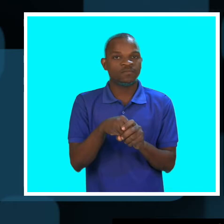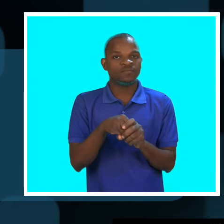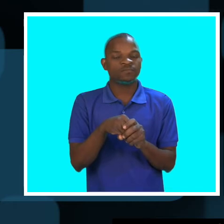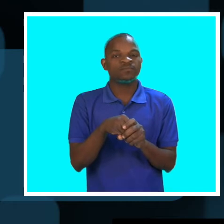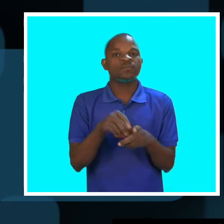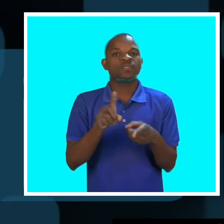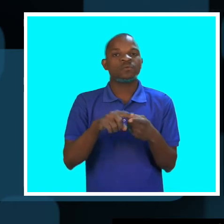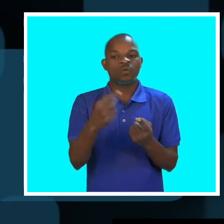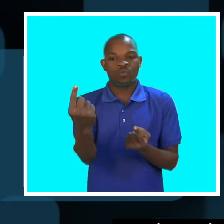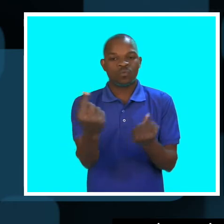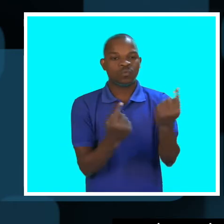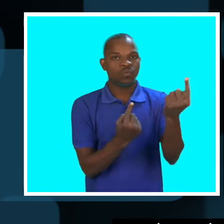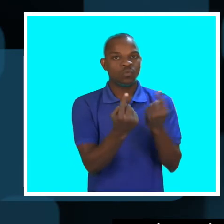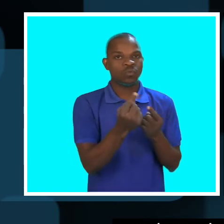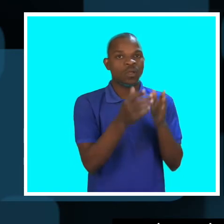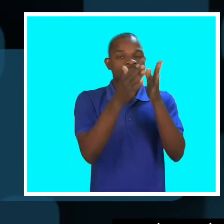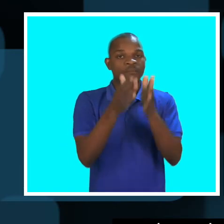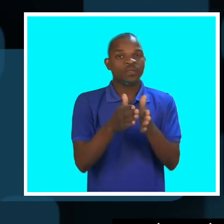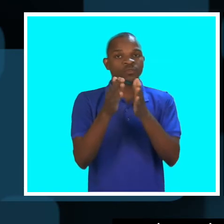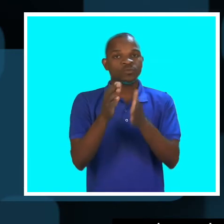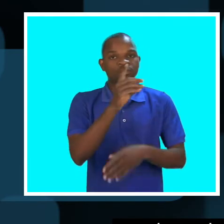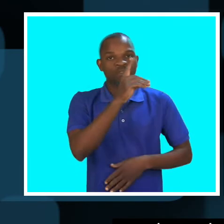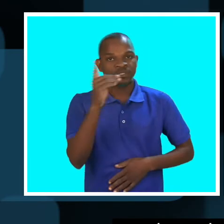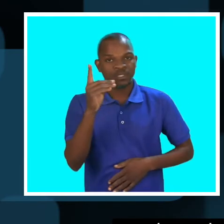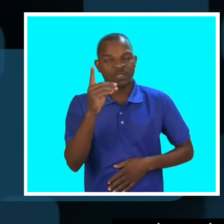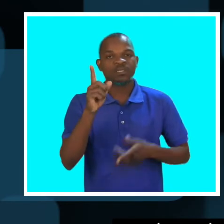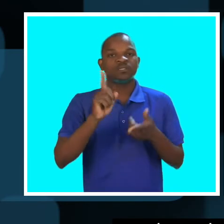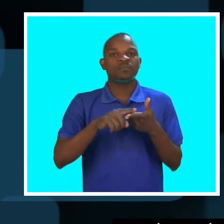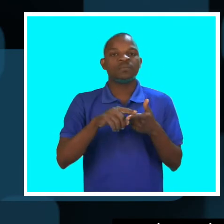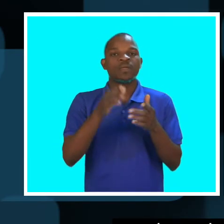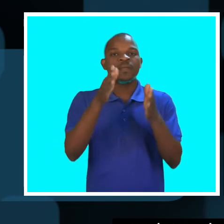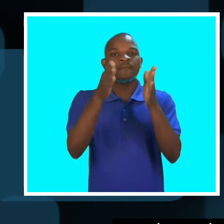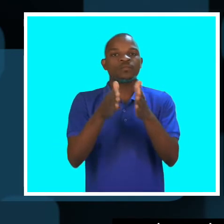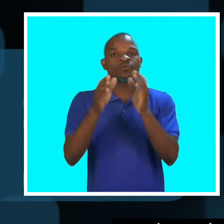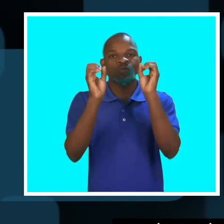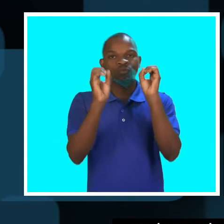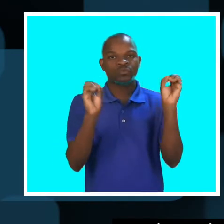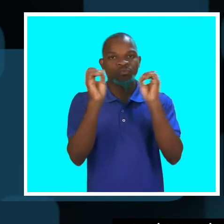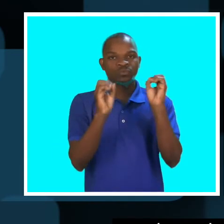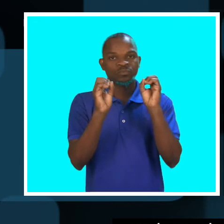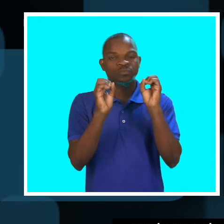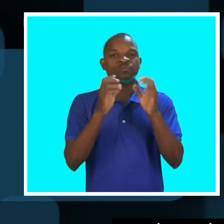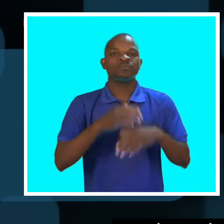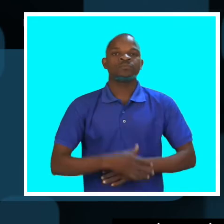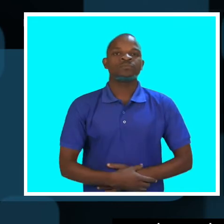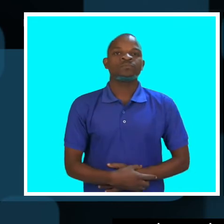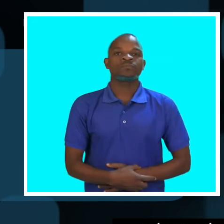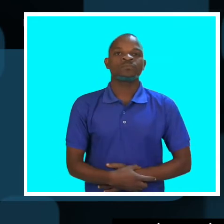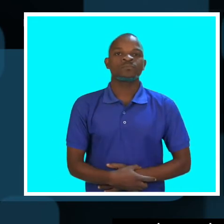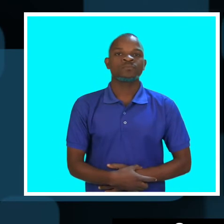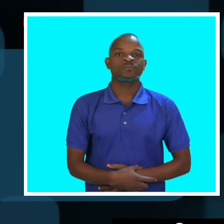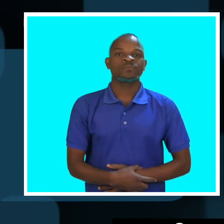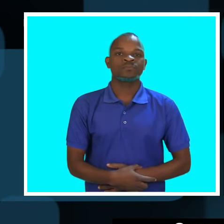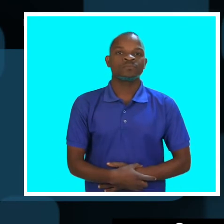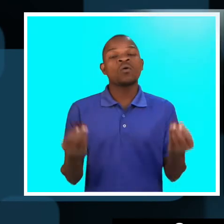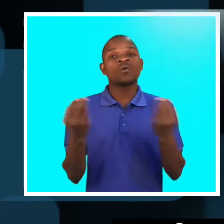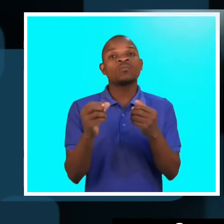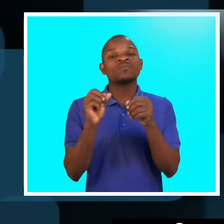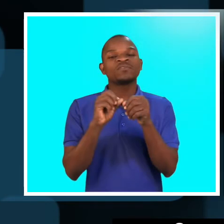caso, de formação técnico-profissional, onde recebemos pessoas que não tenham deficiência e outro tipo de